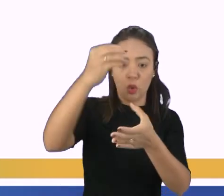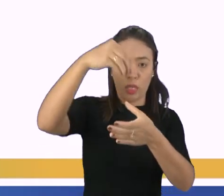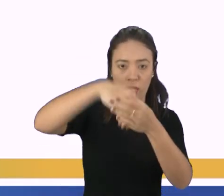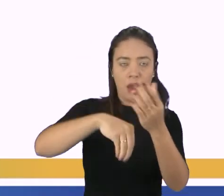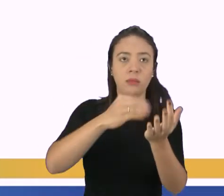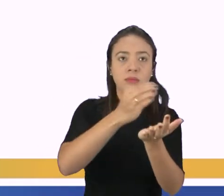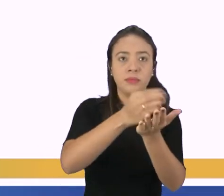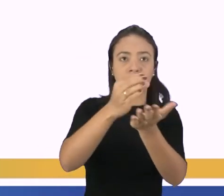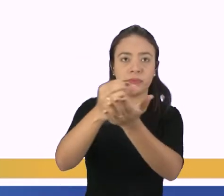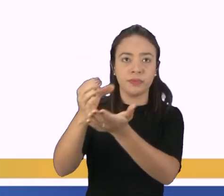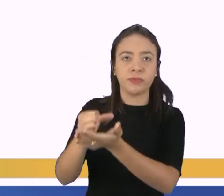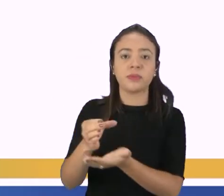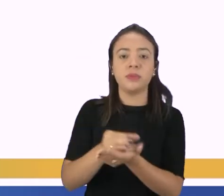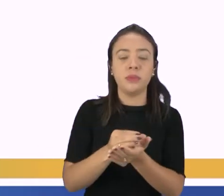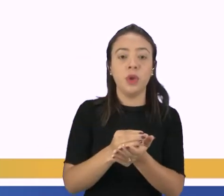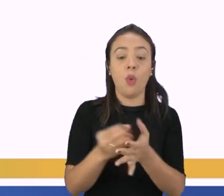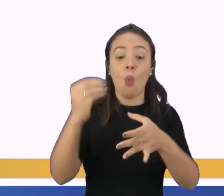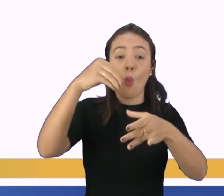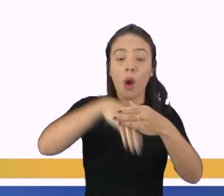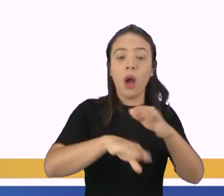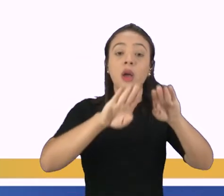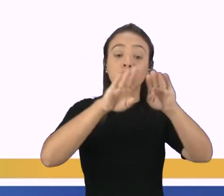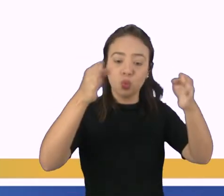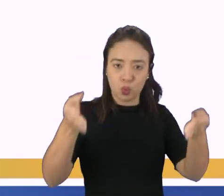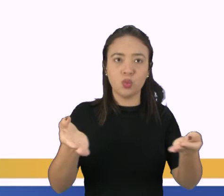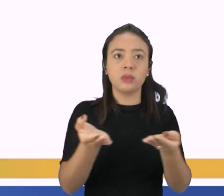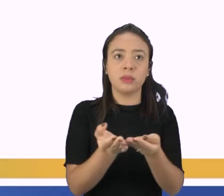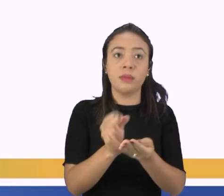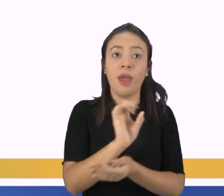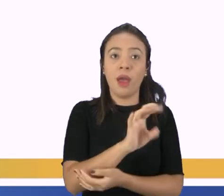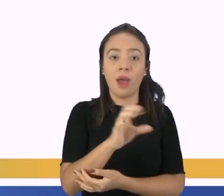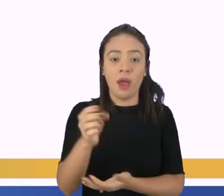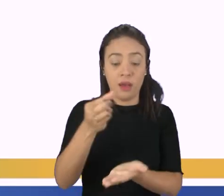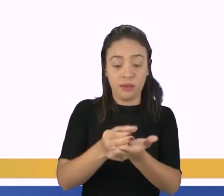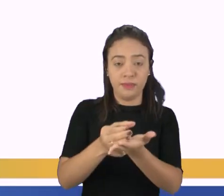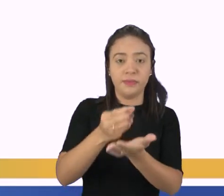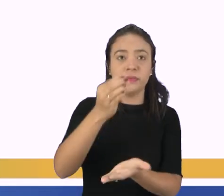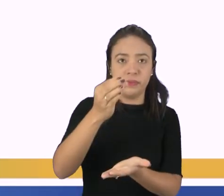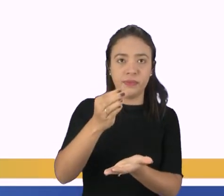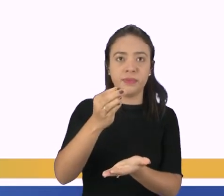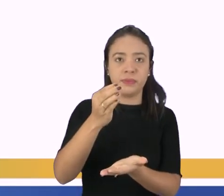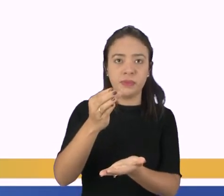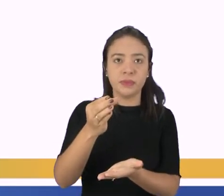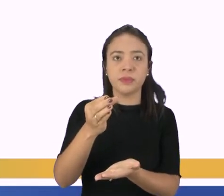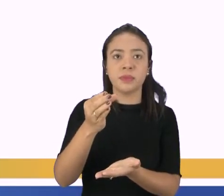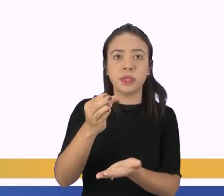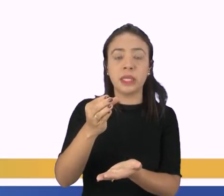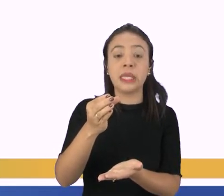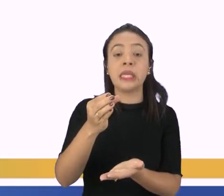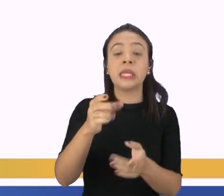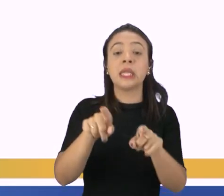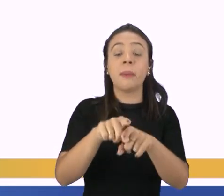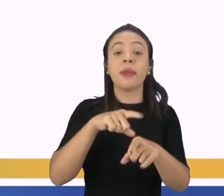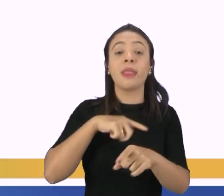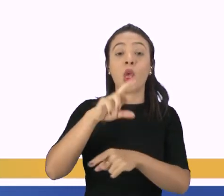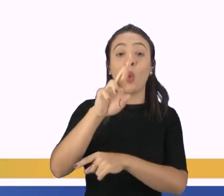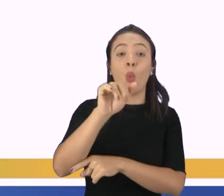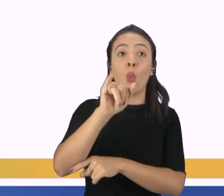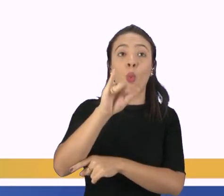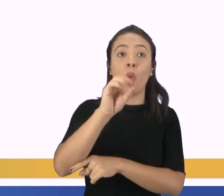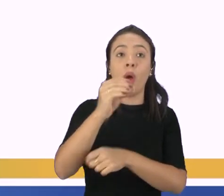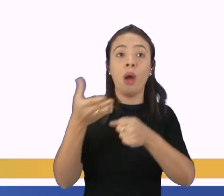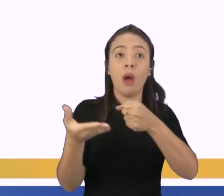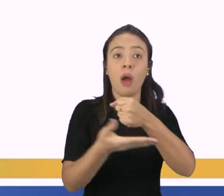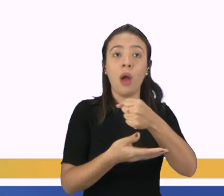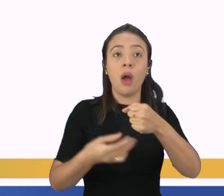conserva acondicionados em uma caixa. Cada lata tem um formato cilíndrico, cujo raio de